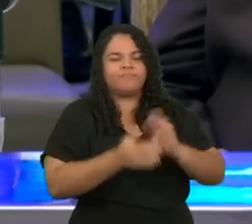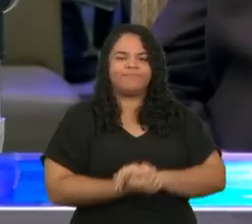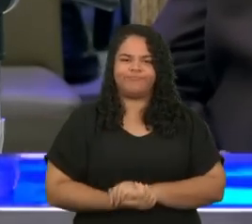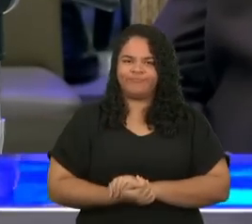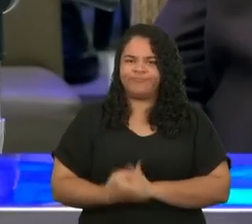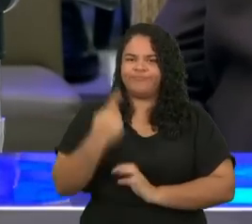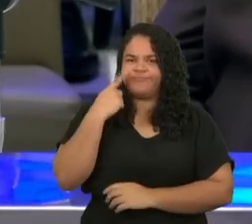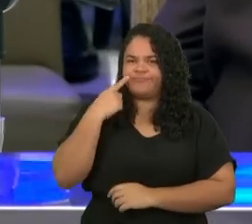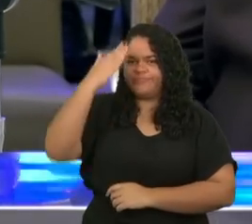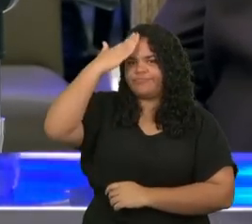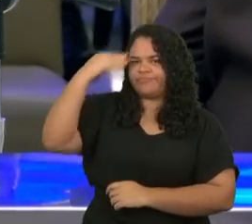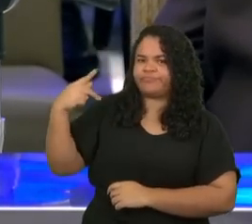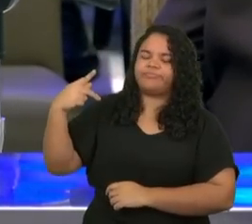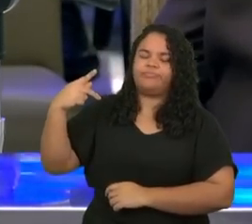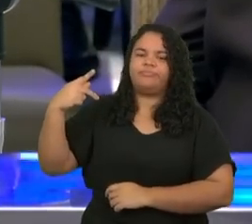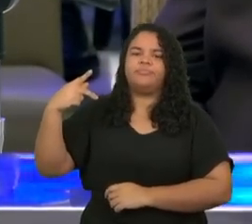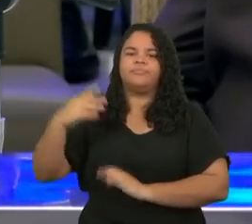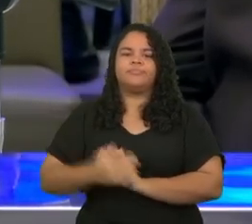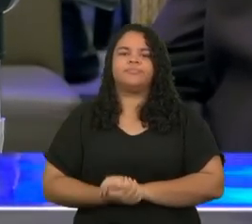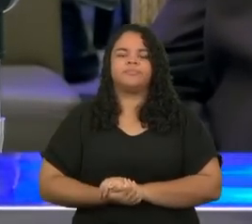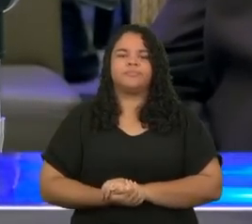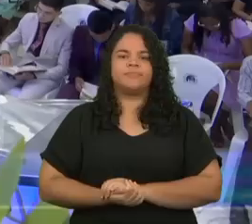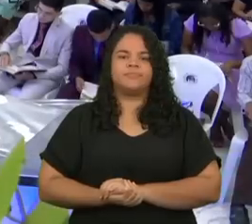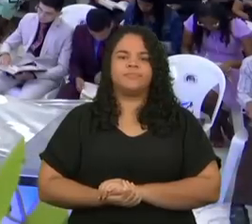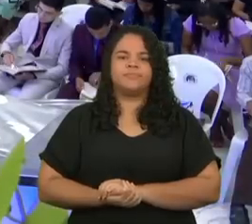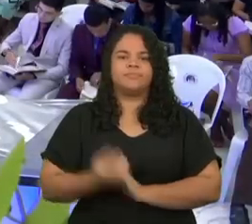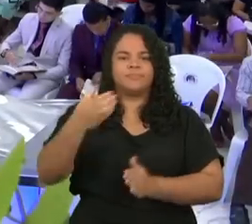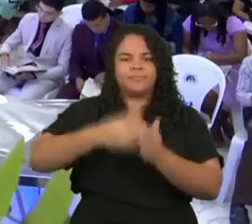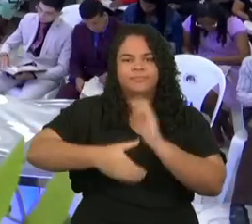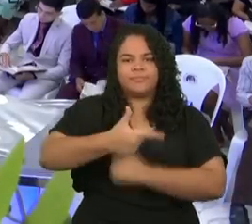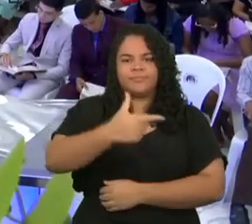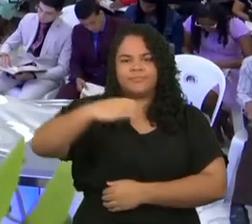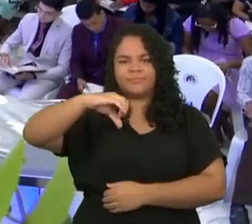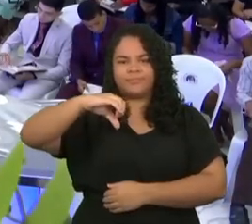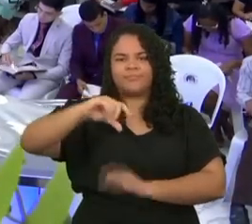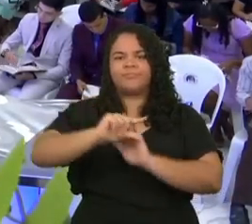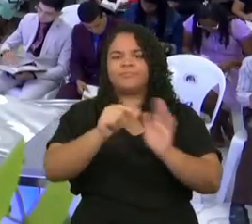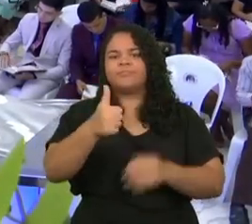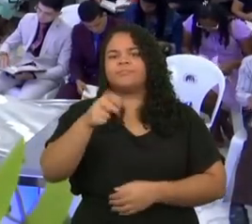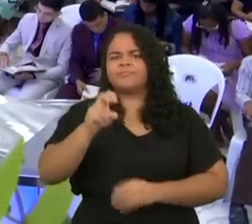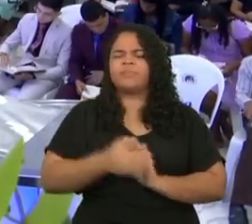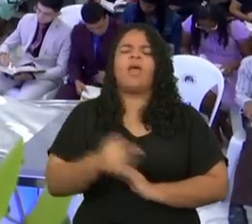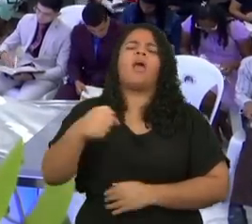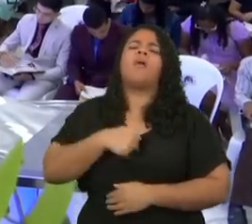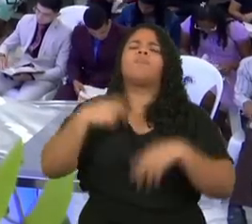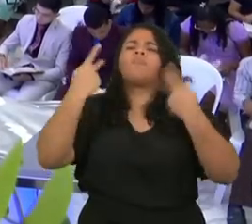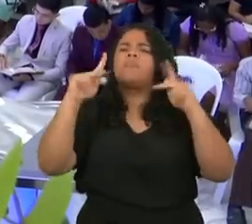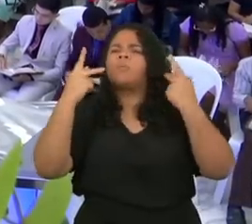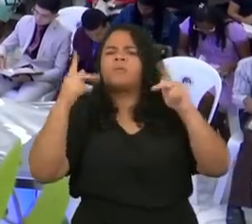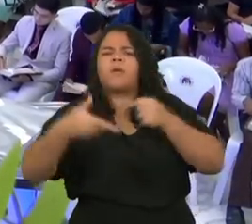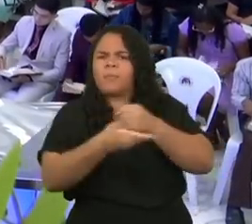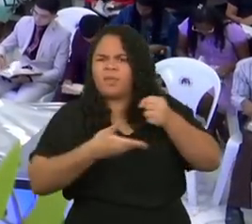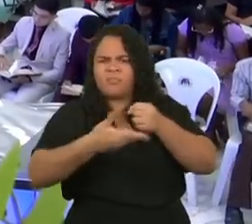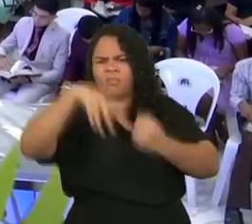provérbios Capítulo 29 e 15 tudo que eu estou falando está nas escrituras Amém meus